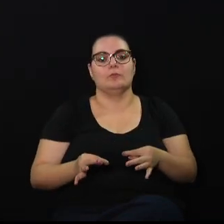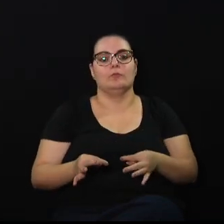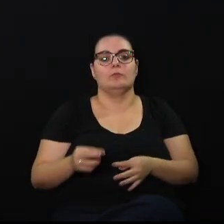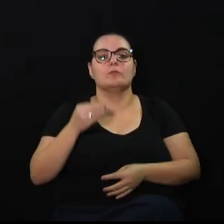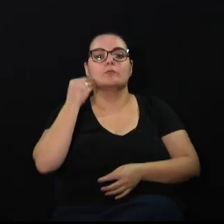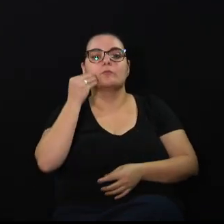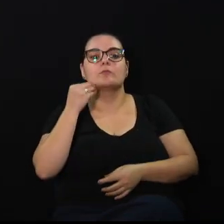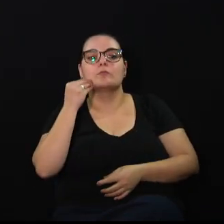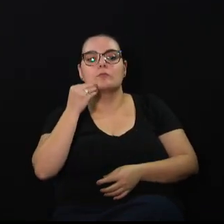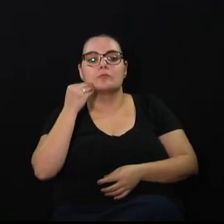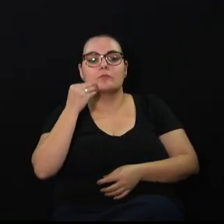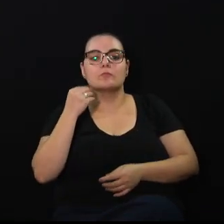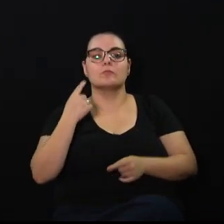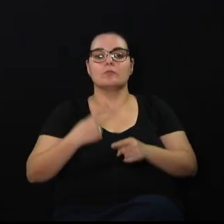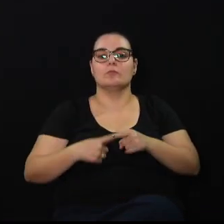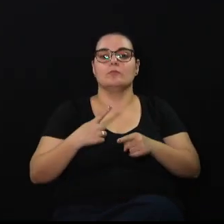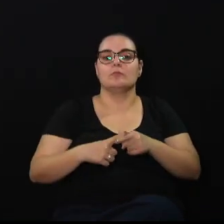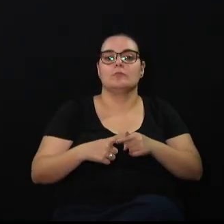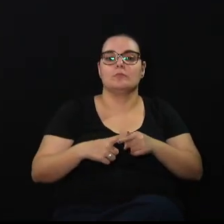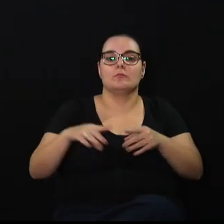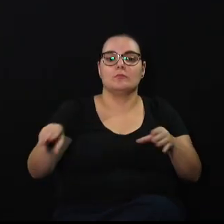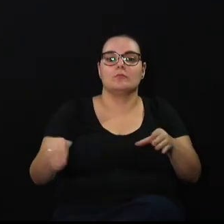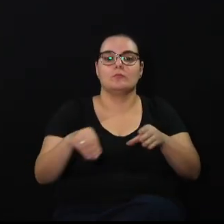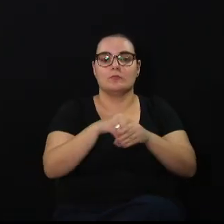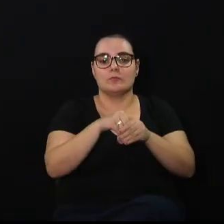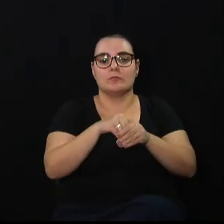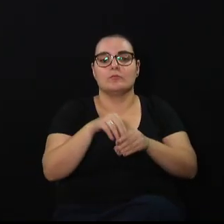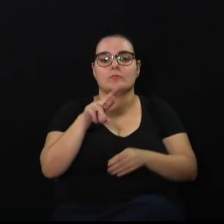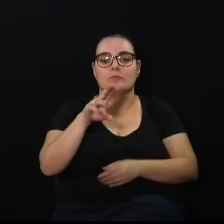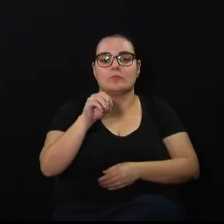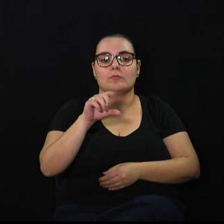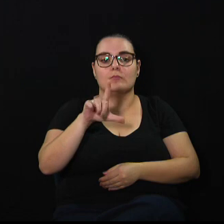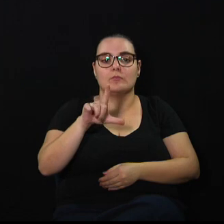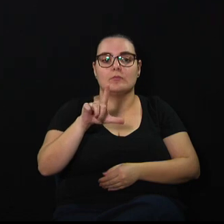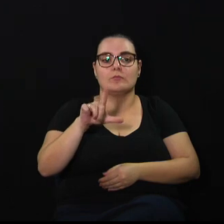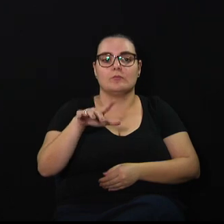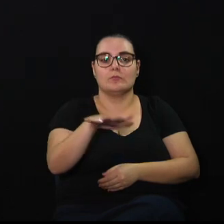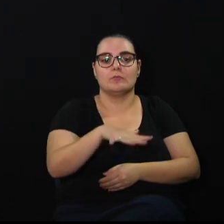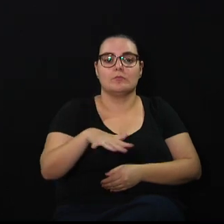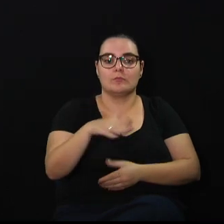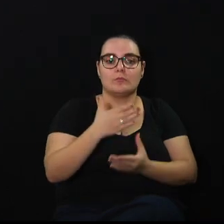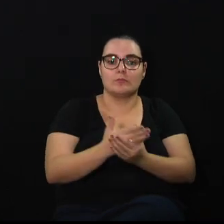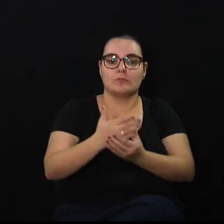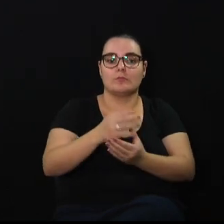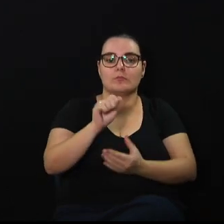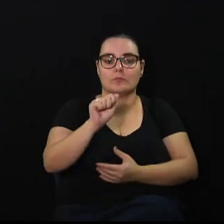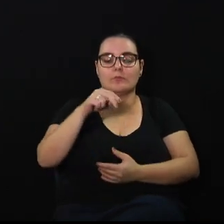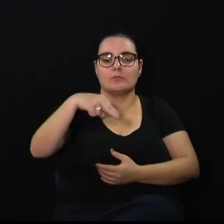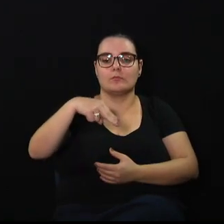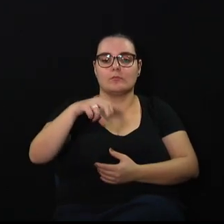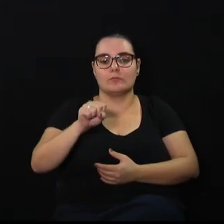ou por não estar prevista no rol de procedimentos da agência nacional de saúde